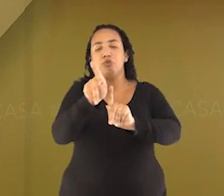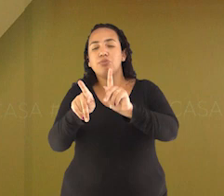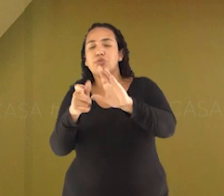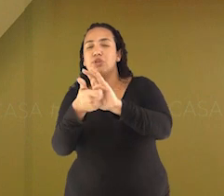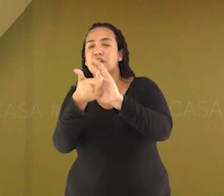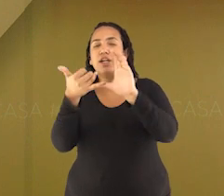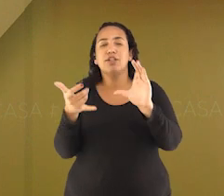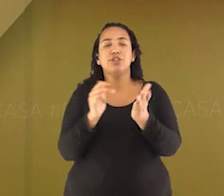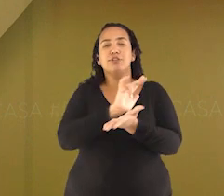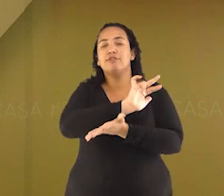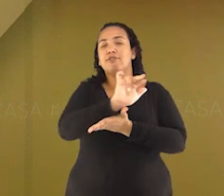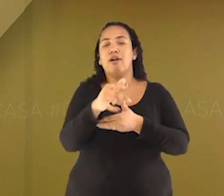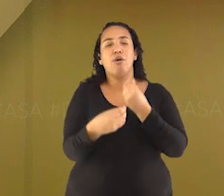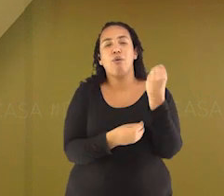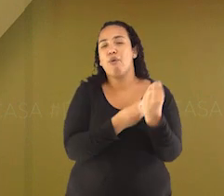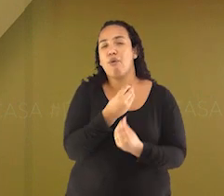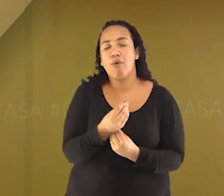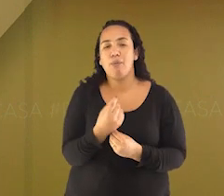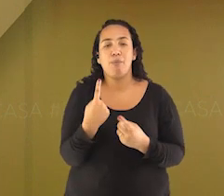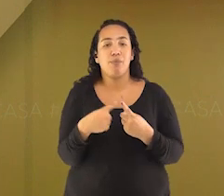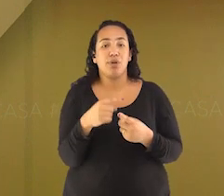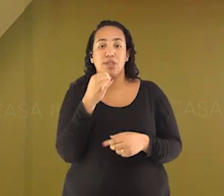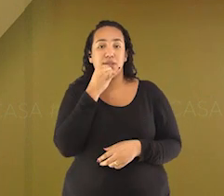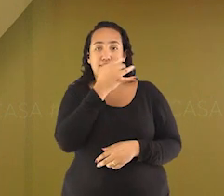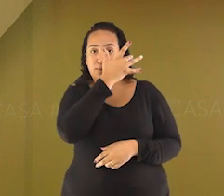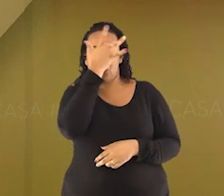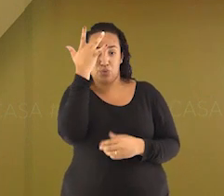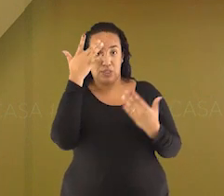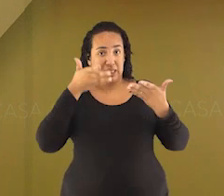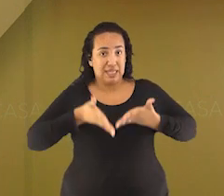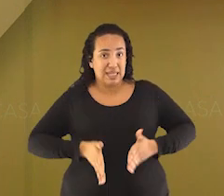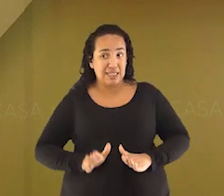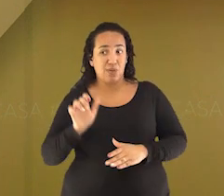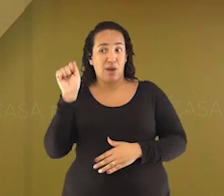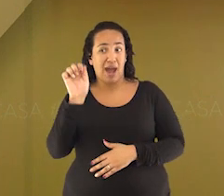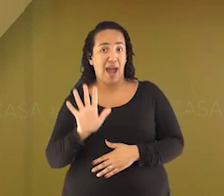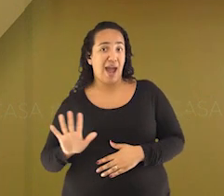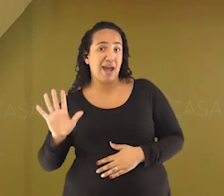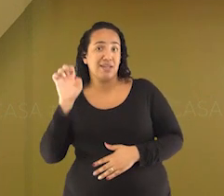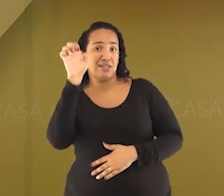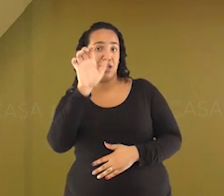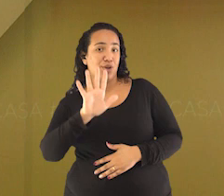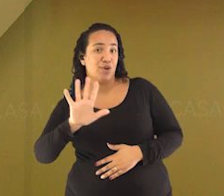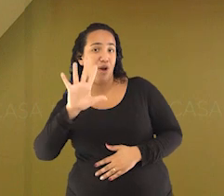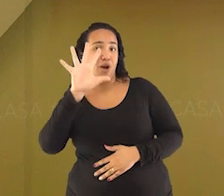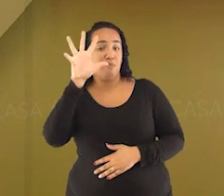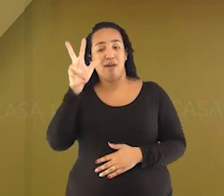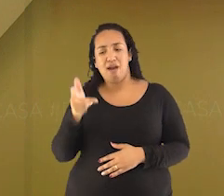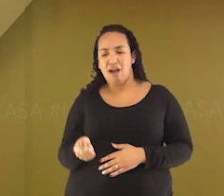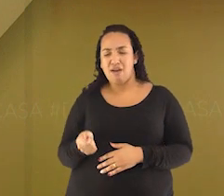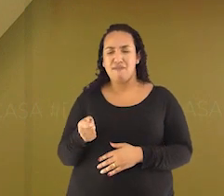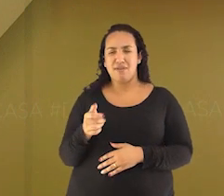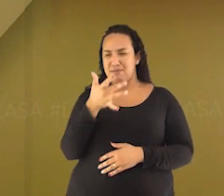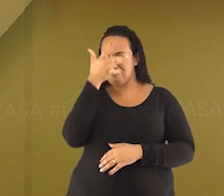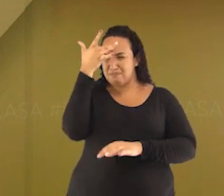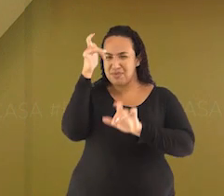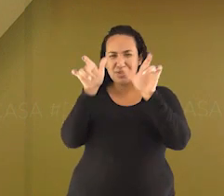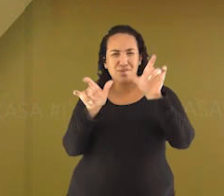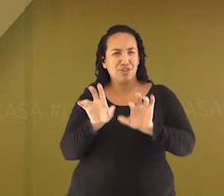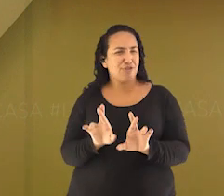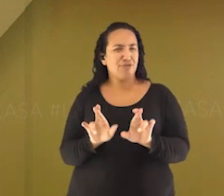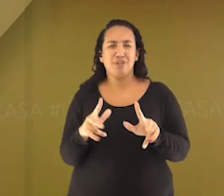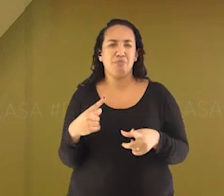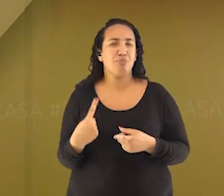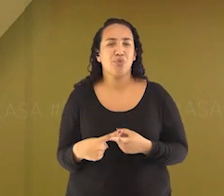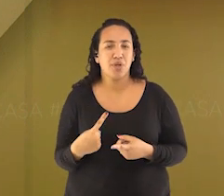povos existentes? Por que um habitante nativo da Ásia, da África, da América e da Europa, por exemplo, são tão diferentes?